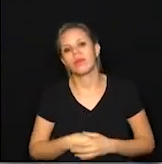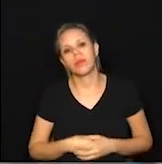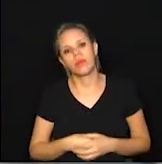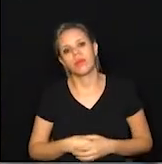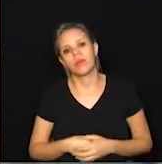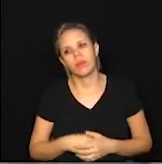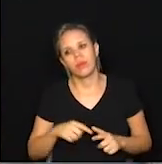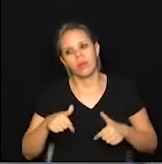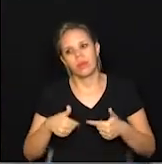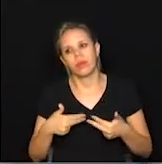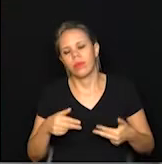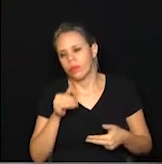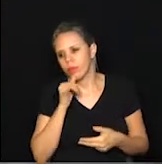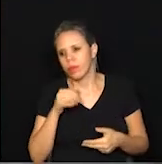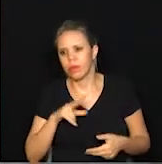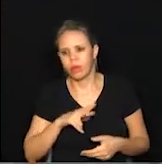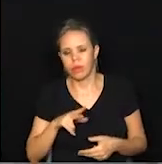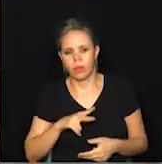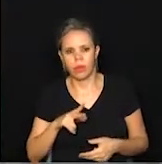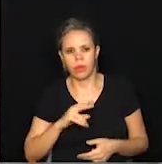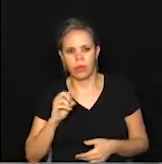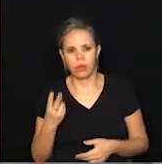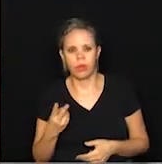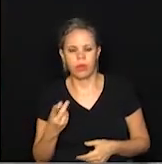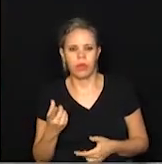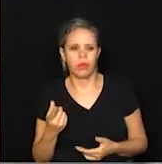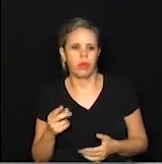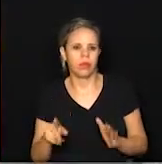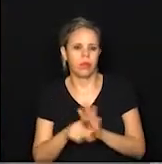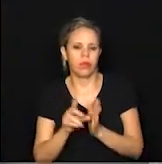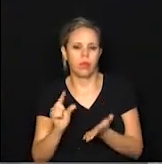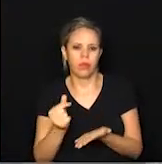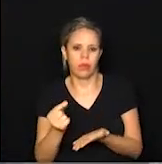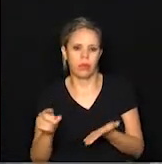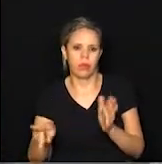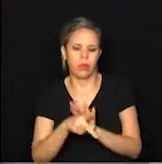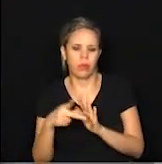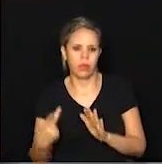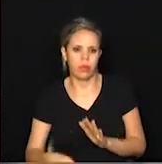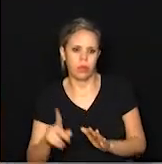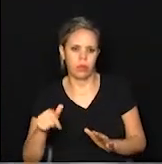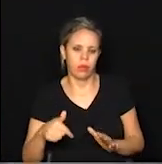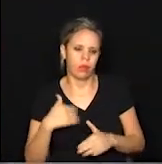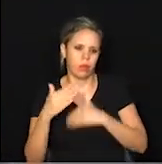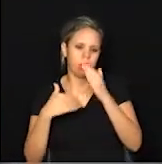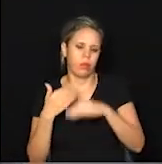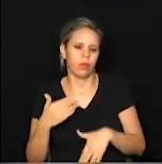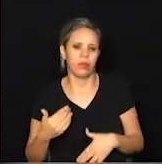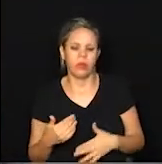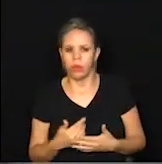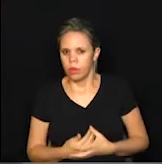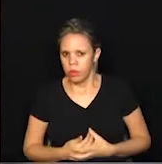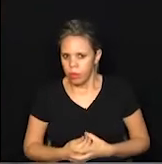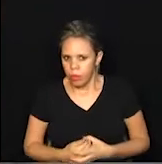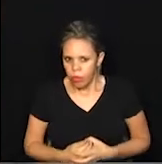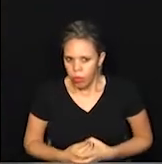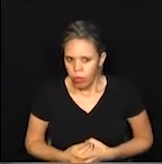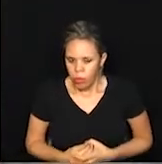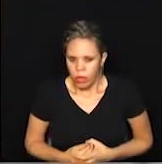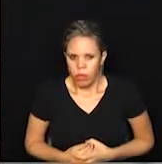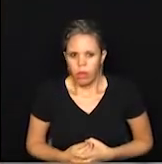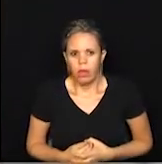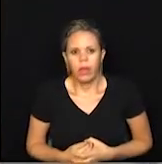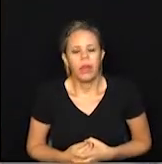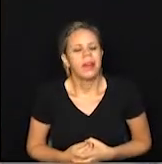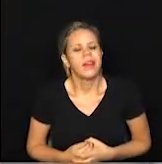alguma iniciativa privada ou de recursos próprios. Então, essa é uma construção, de forma,